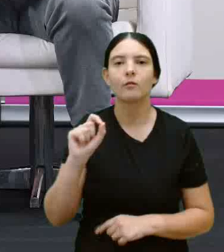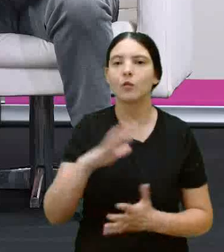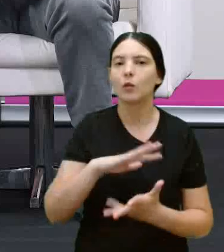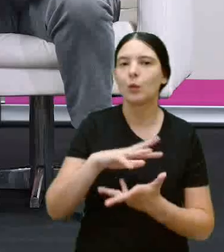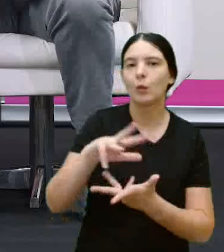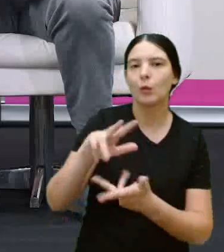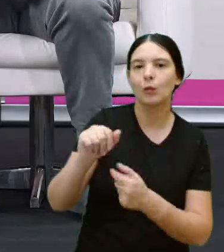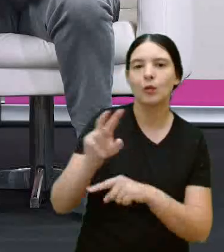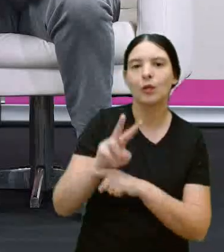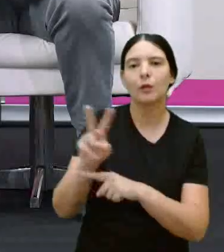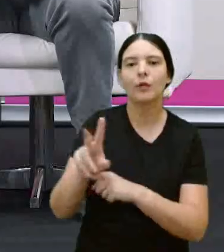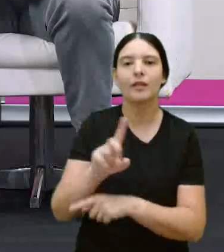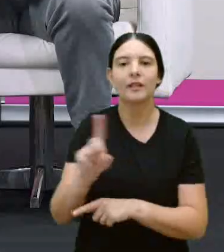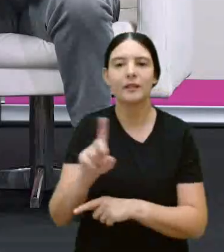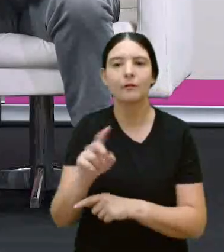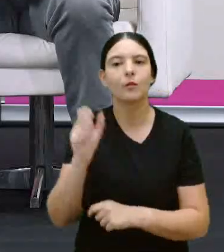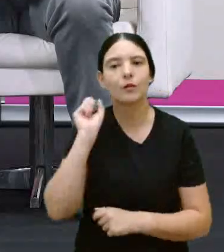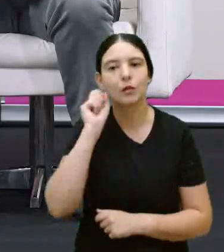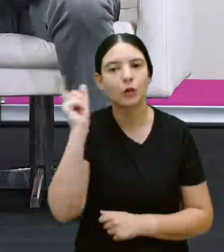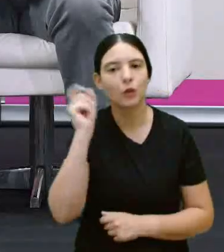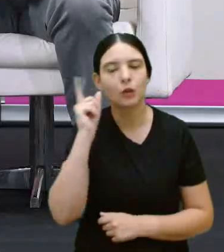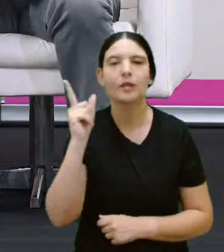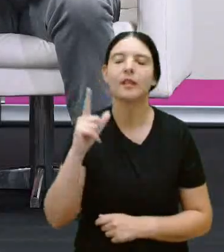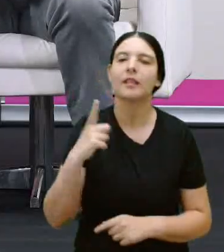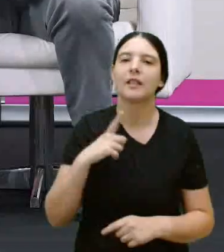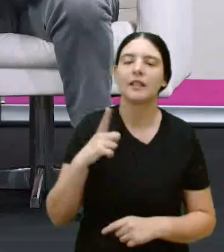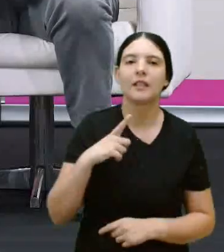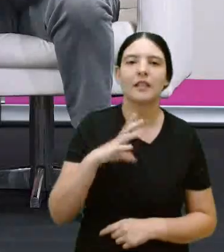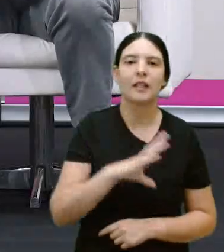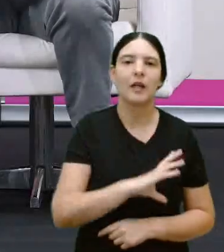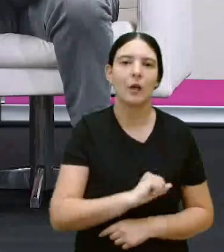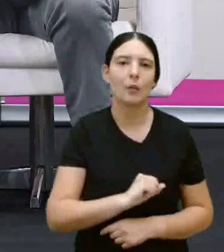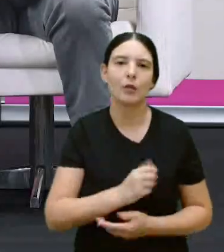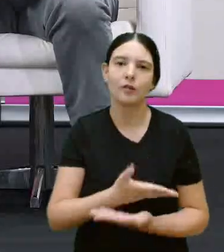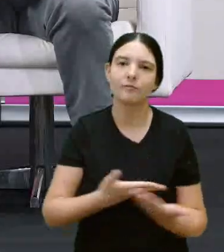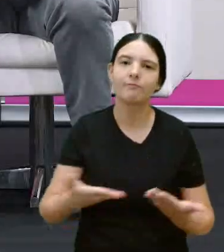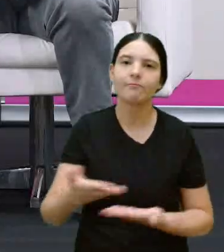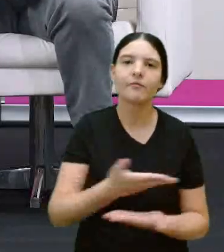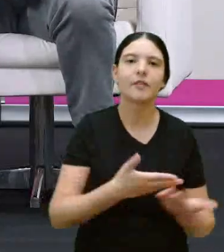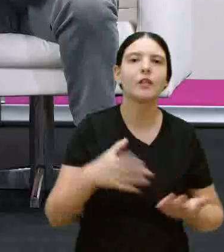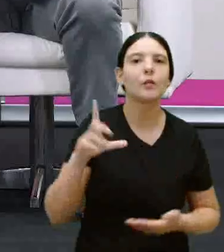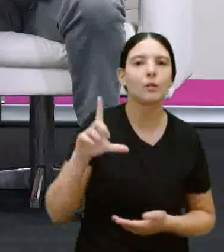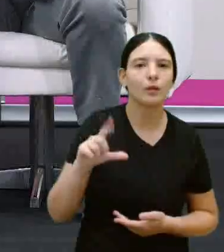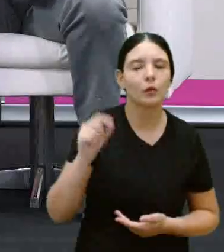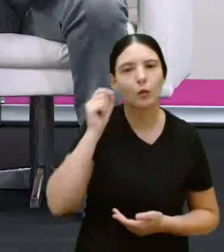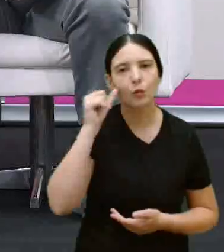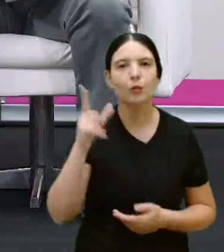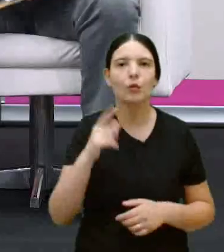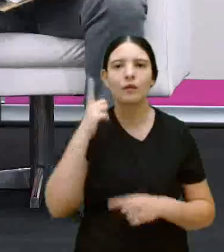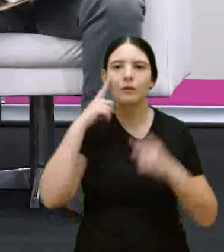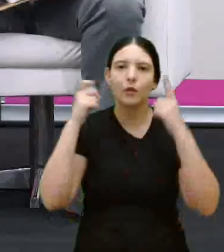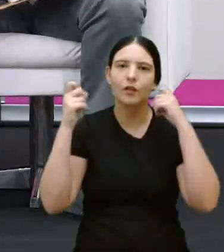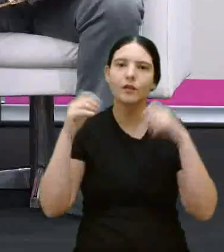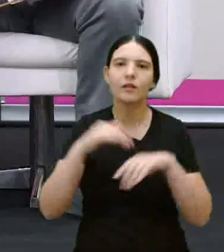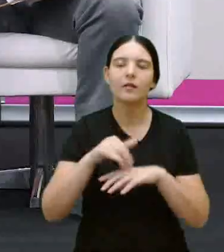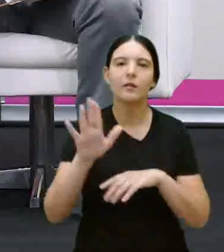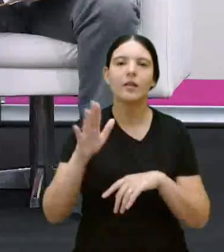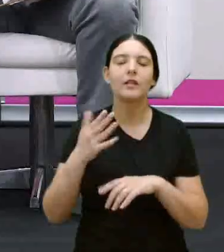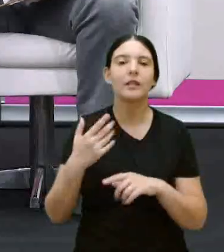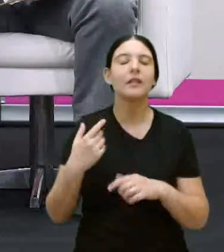Então, em culturas onde eu tenho menos amorosidade, são culturas mais violentas. Tem um estudo na área de